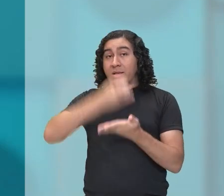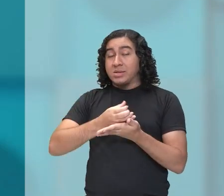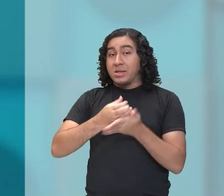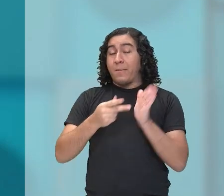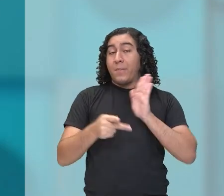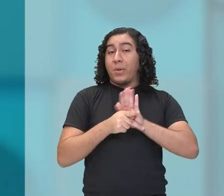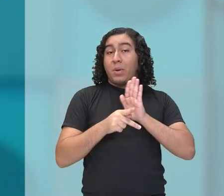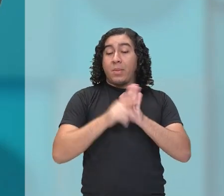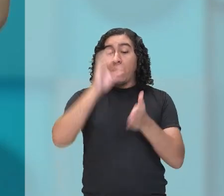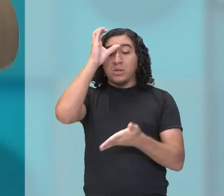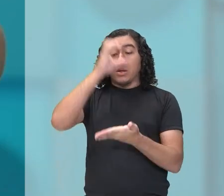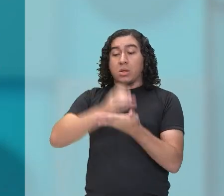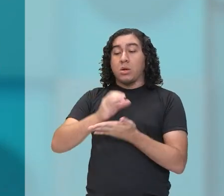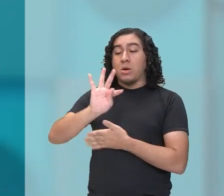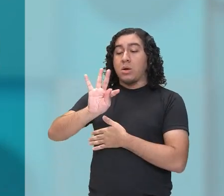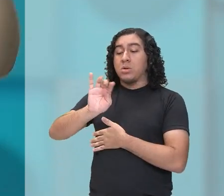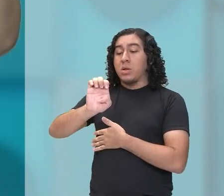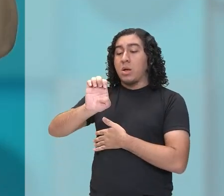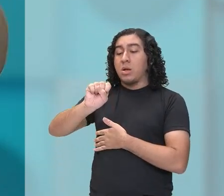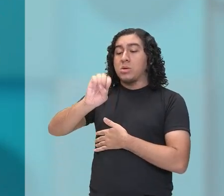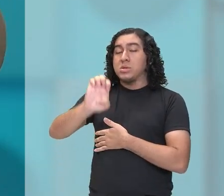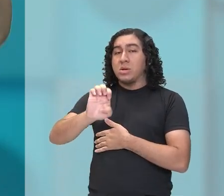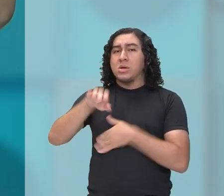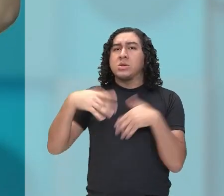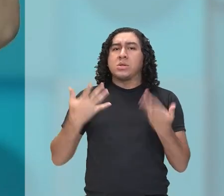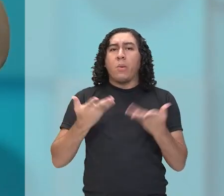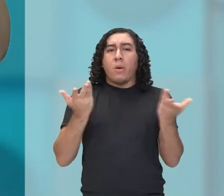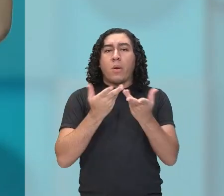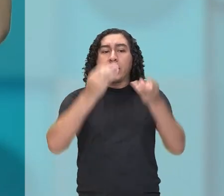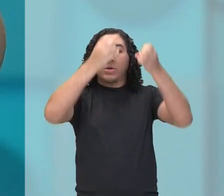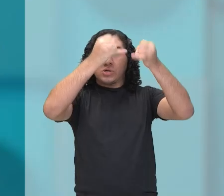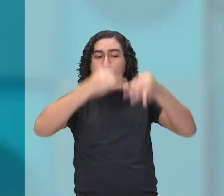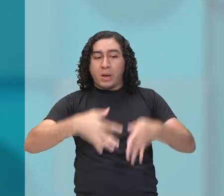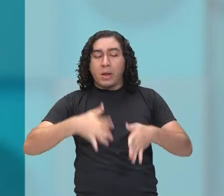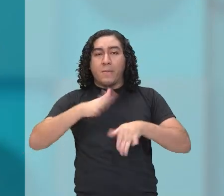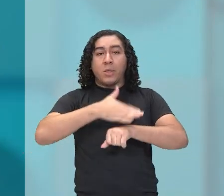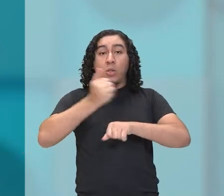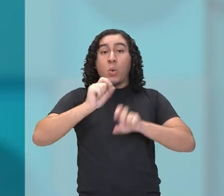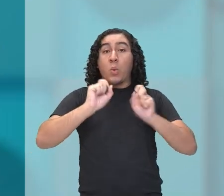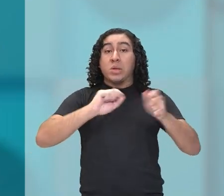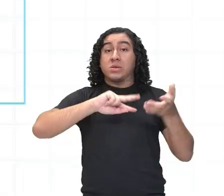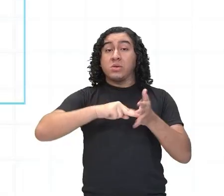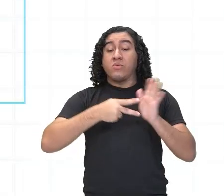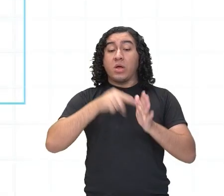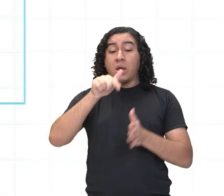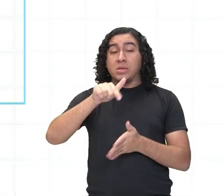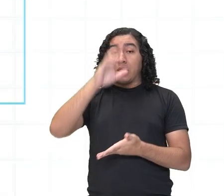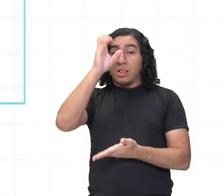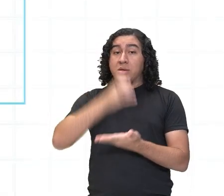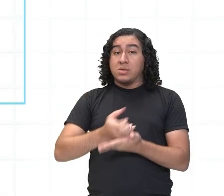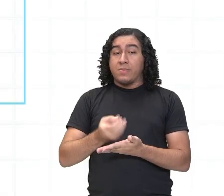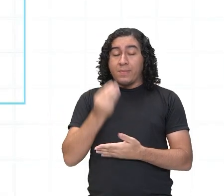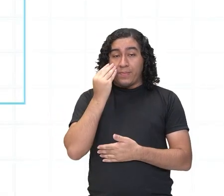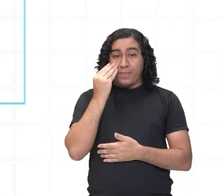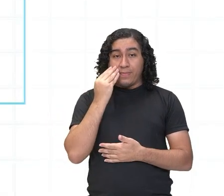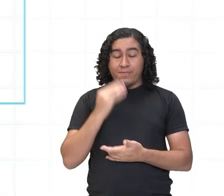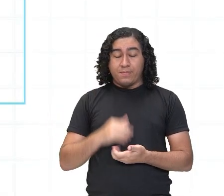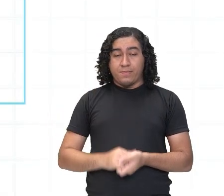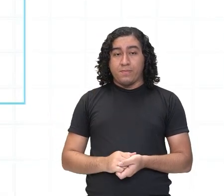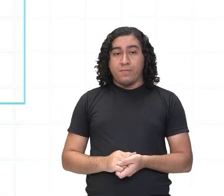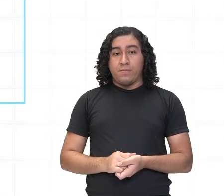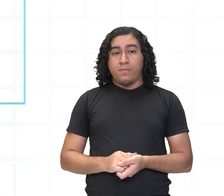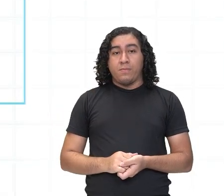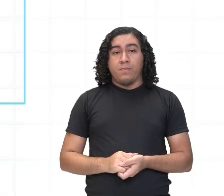Então, vamos agora definir melhor o que é essa apresentação de tese? Vamos lá então. é